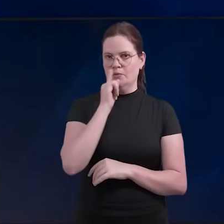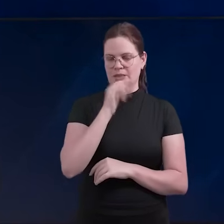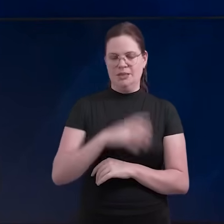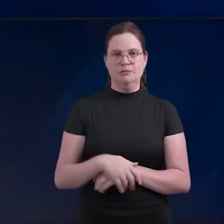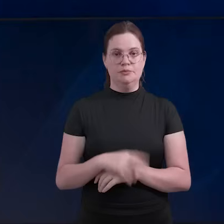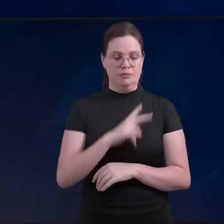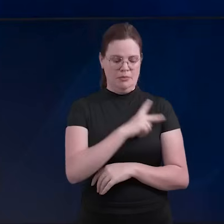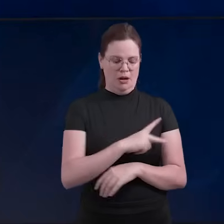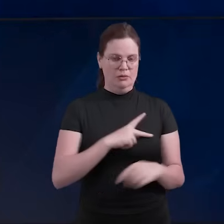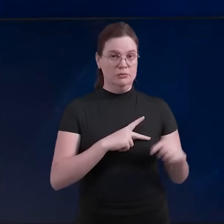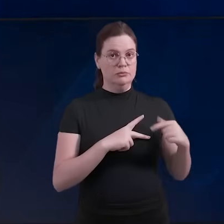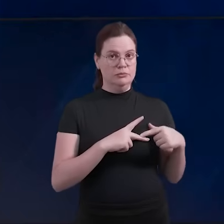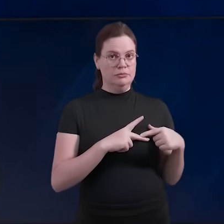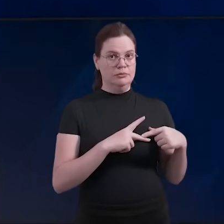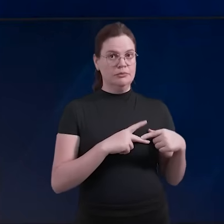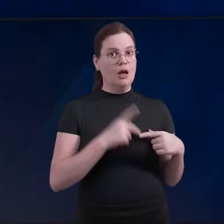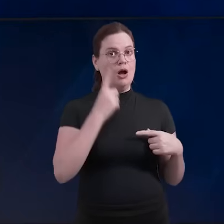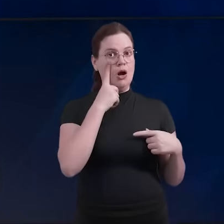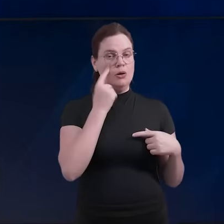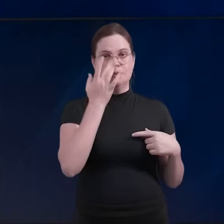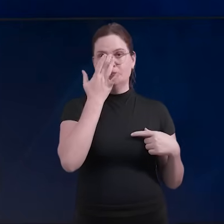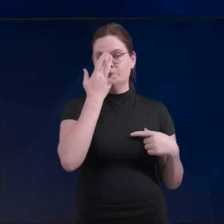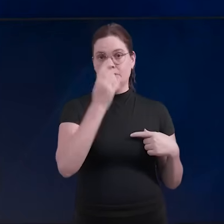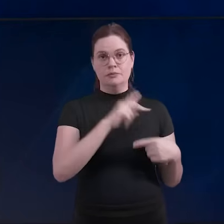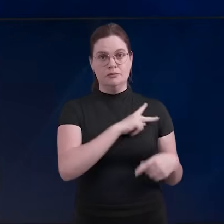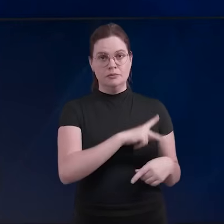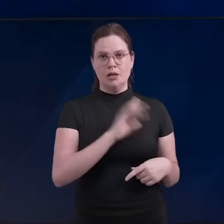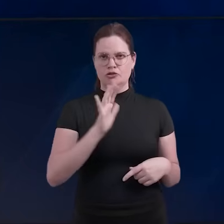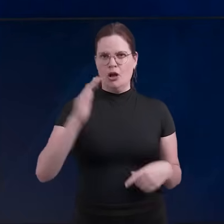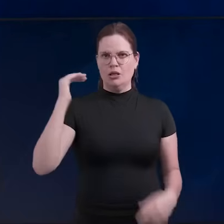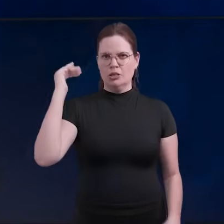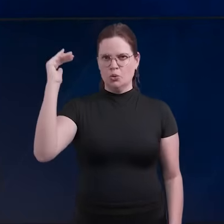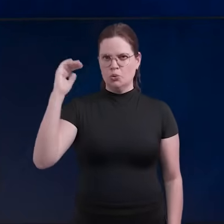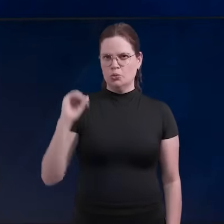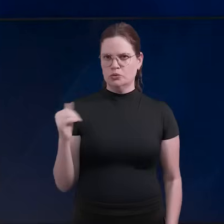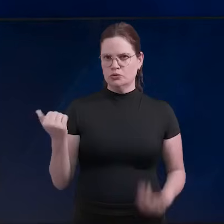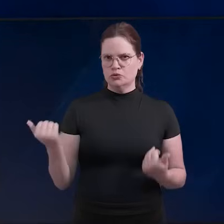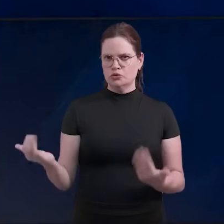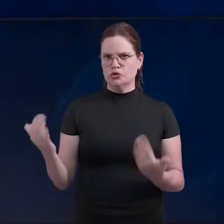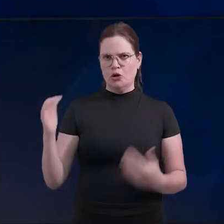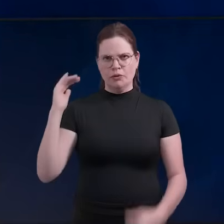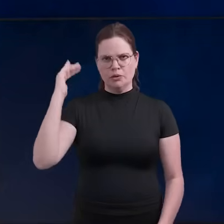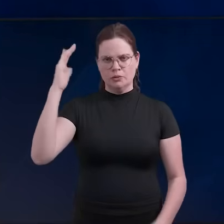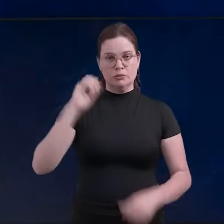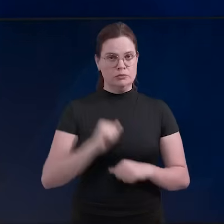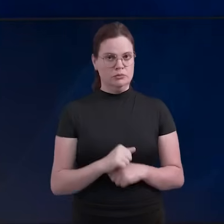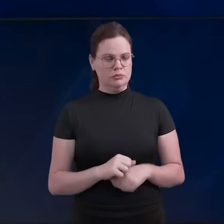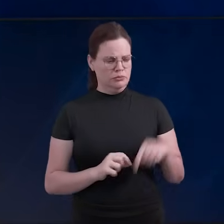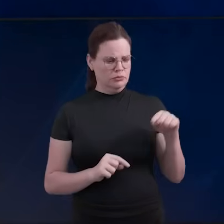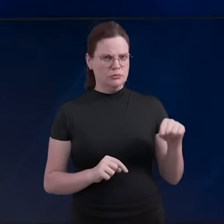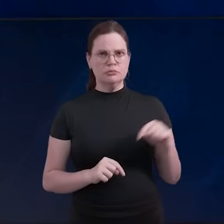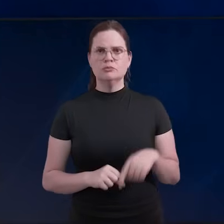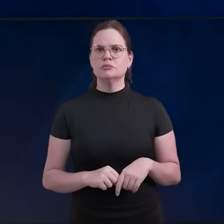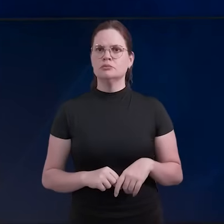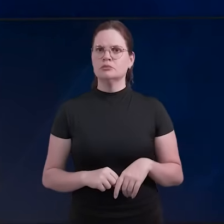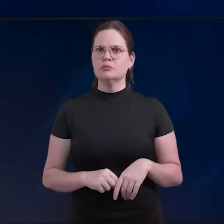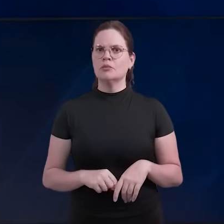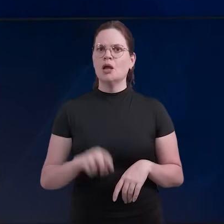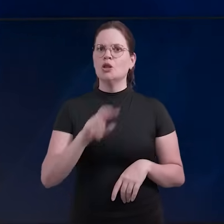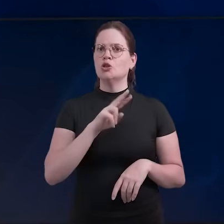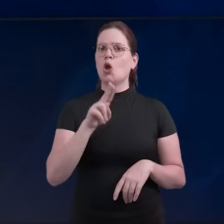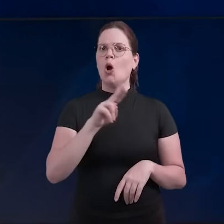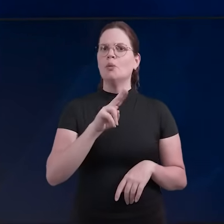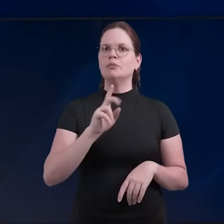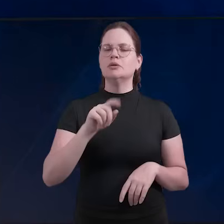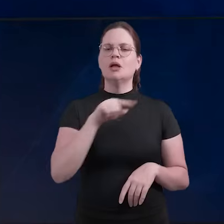de Saulo de Tarso. Ele era já um moço, já adulto praticamente. E esse moço, esse jovem chamado Saulo